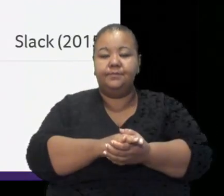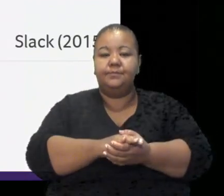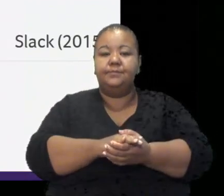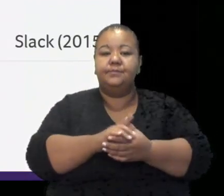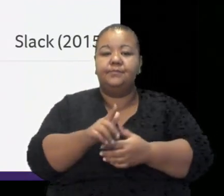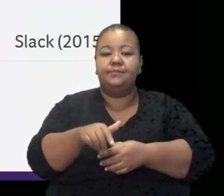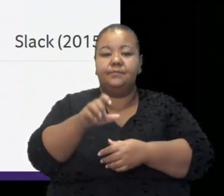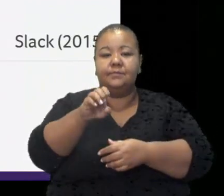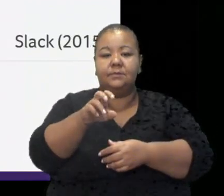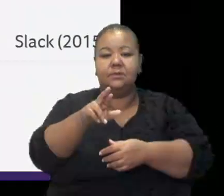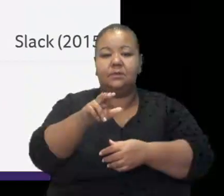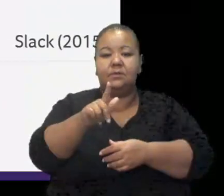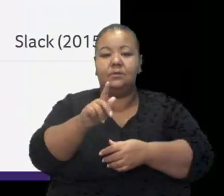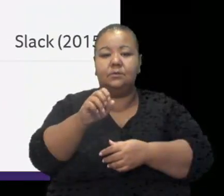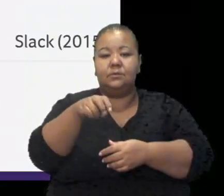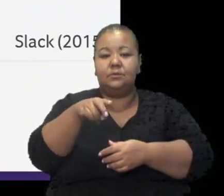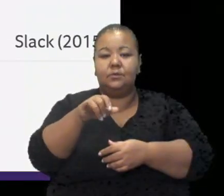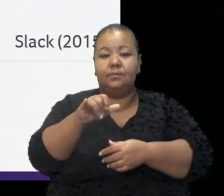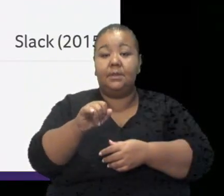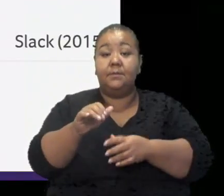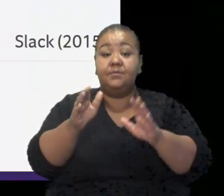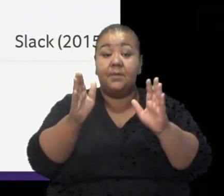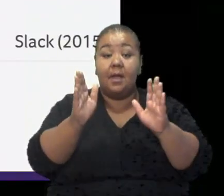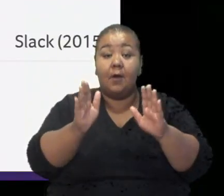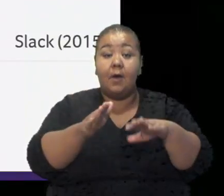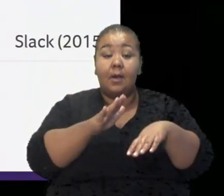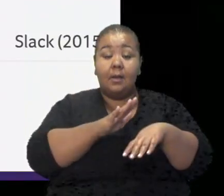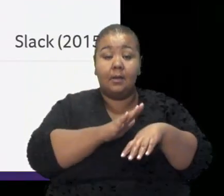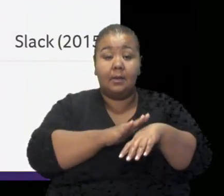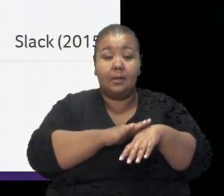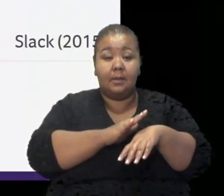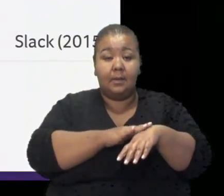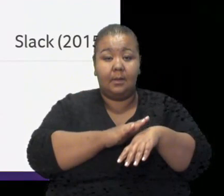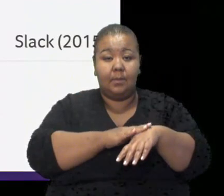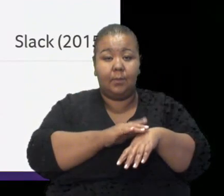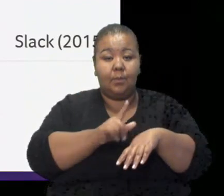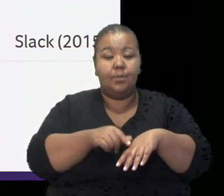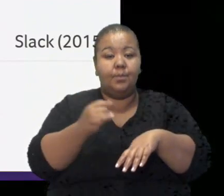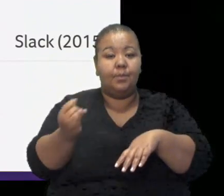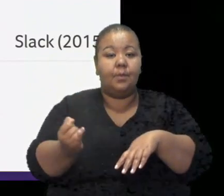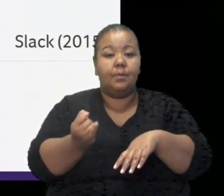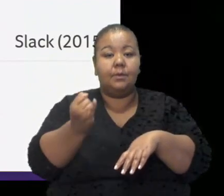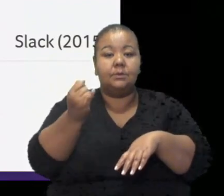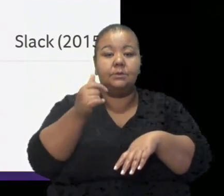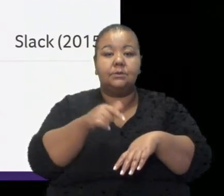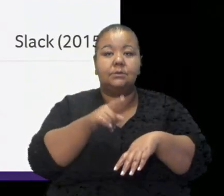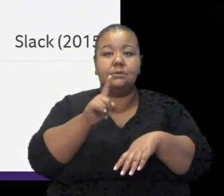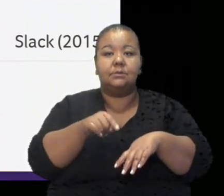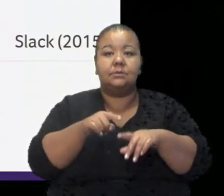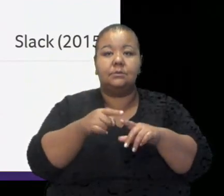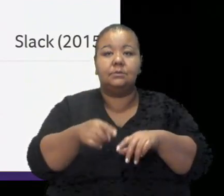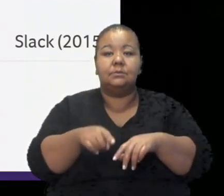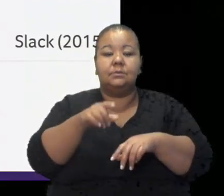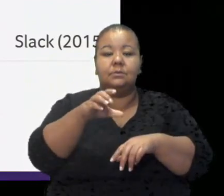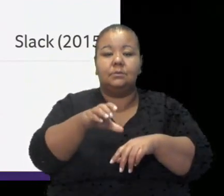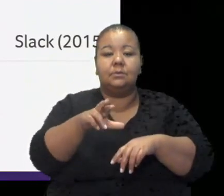e da ergonomia dentro do trabalho, agora vamos falar da questão do tempo. E um ponto fundamental para isso é a questão